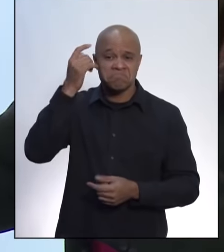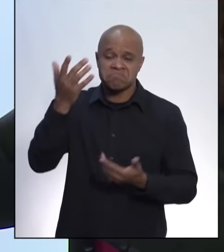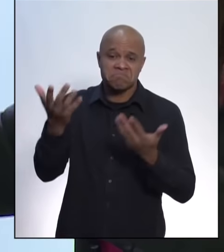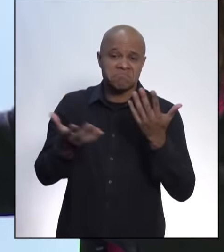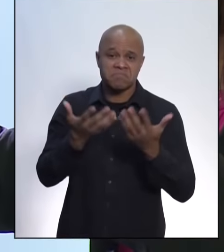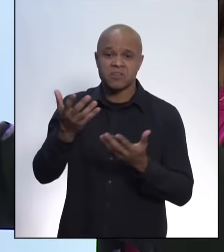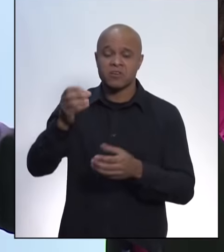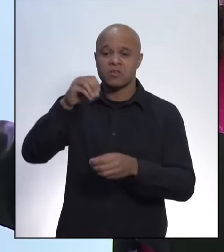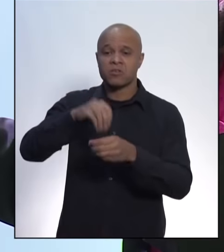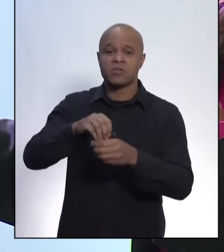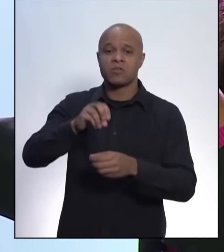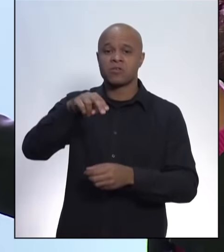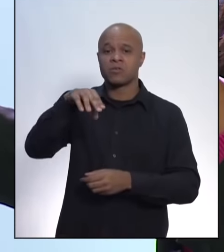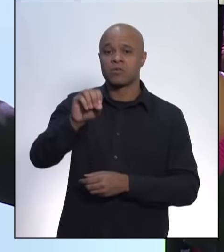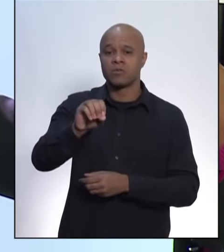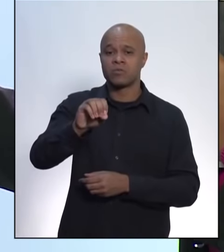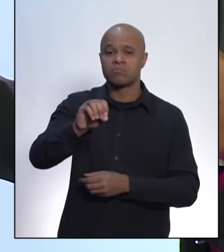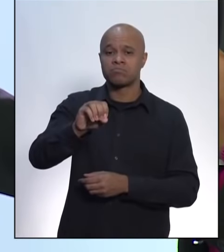irrelevantes